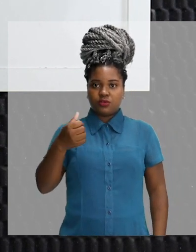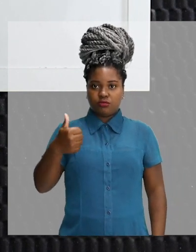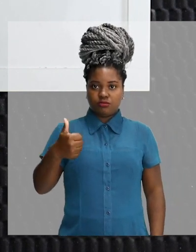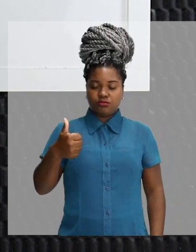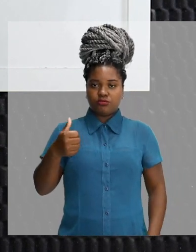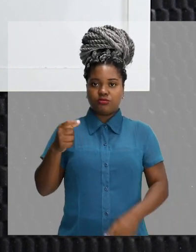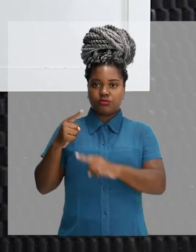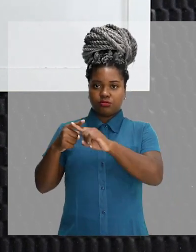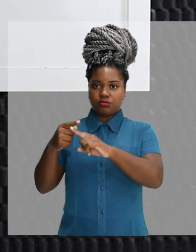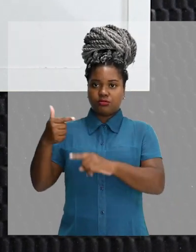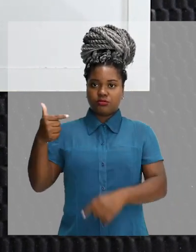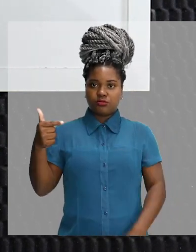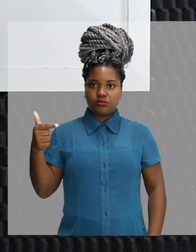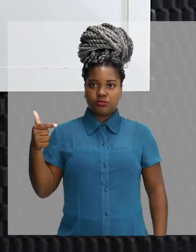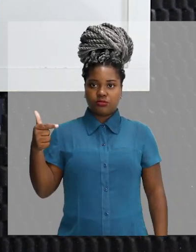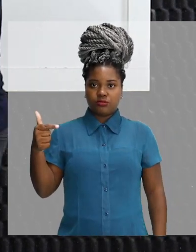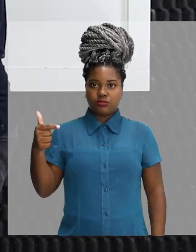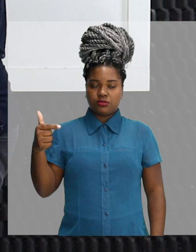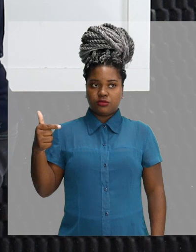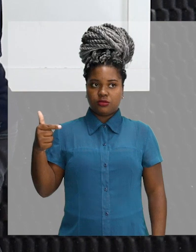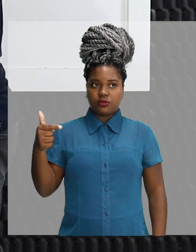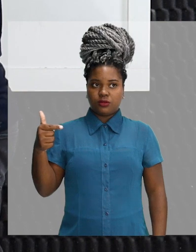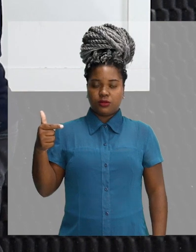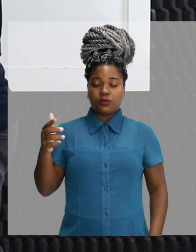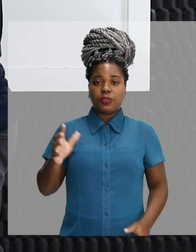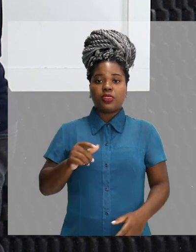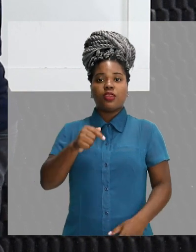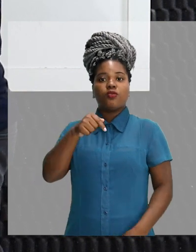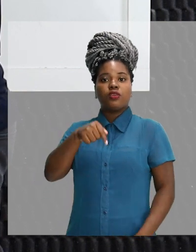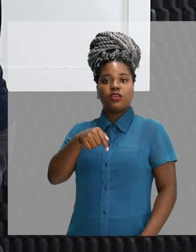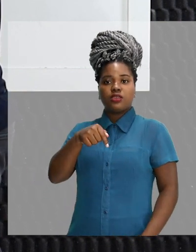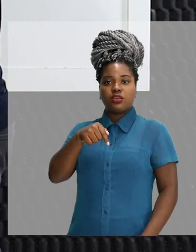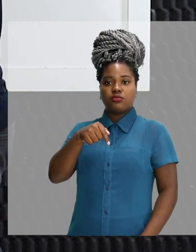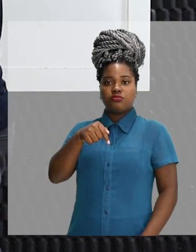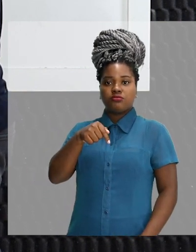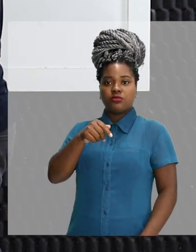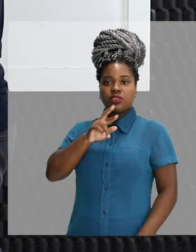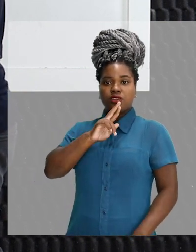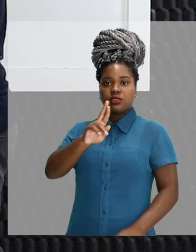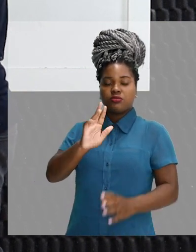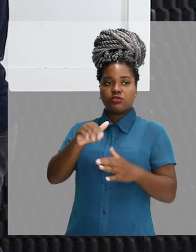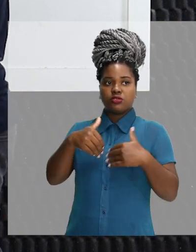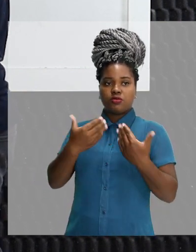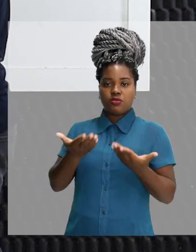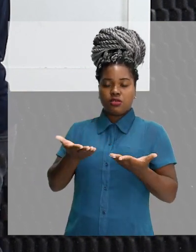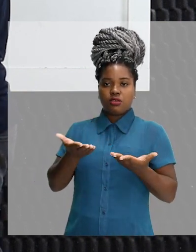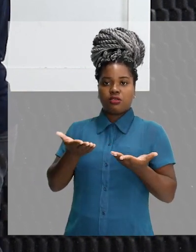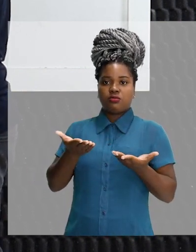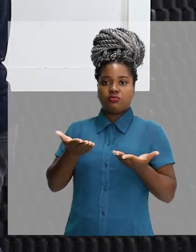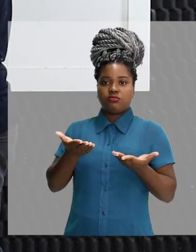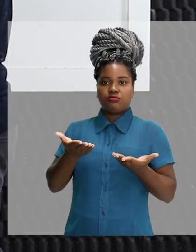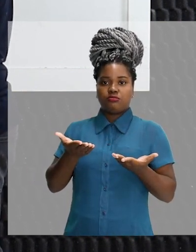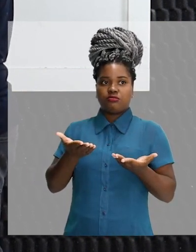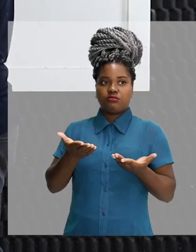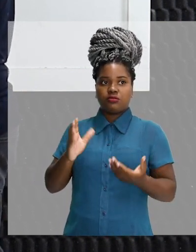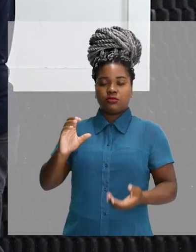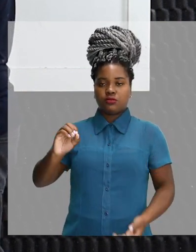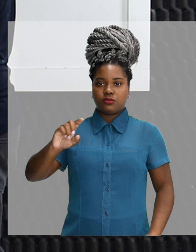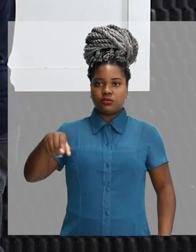0,1 vezes 2. Então, a quantidade de movimento ele vai ser igual